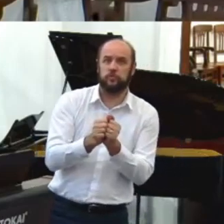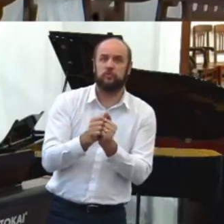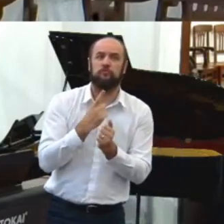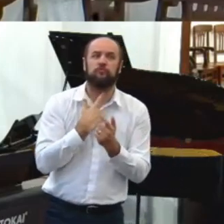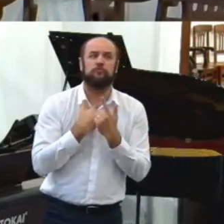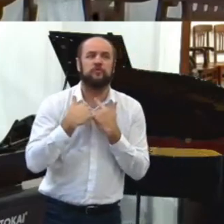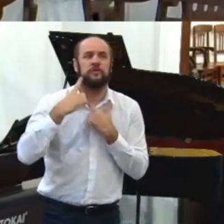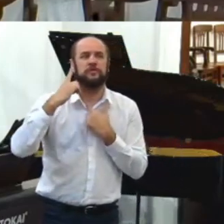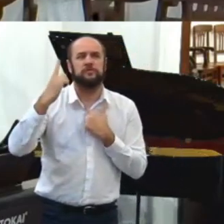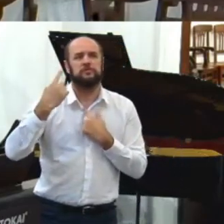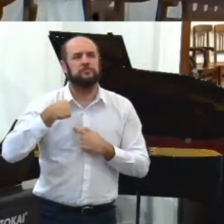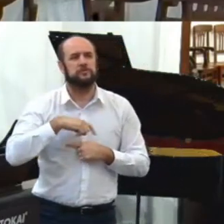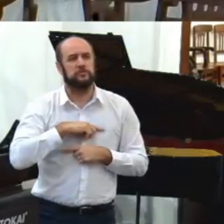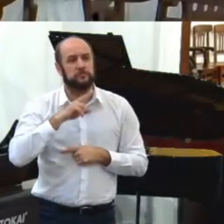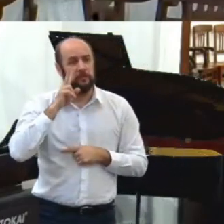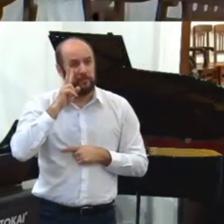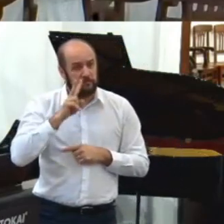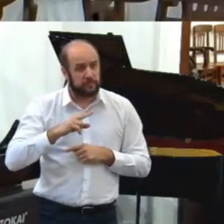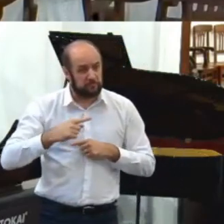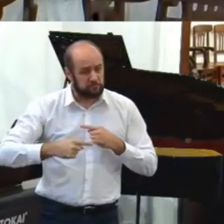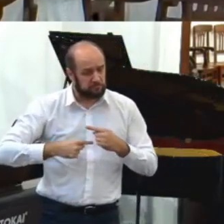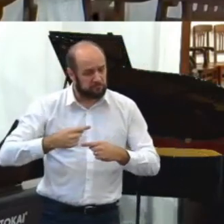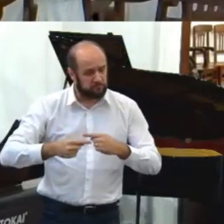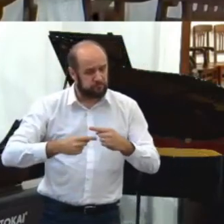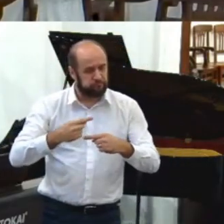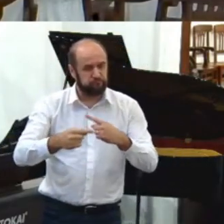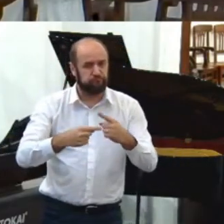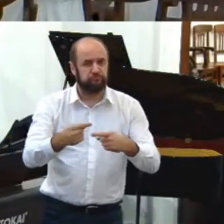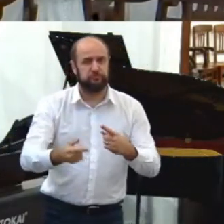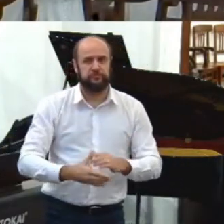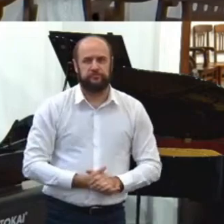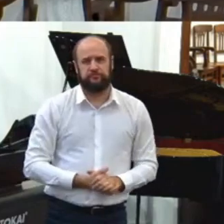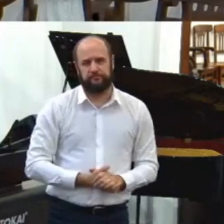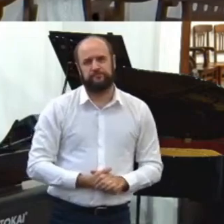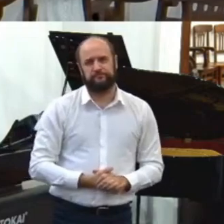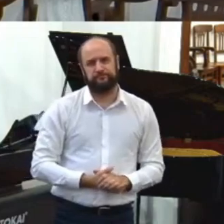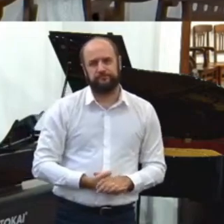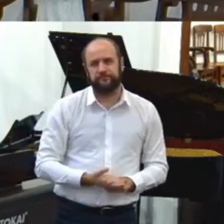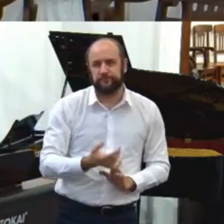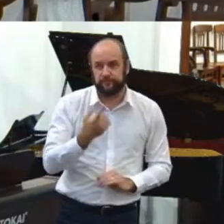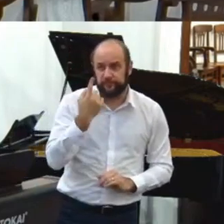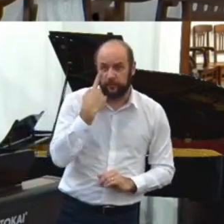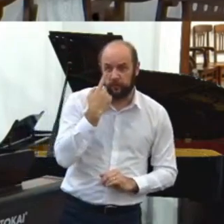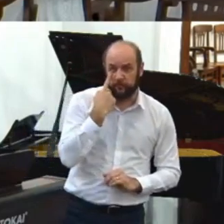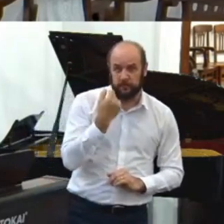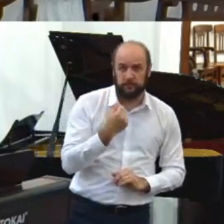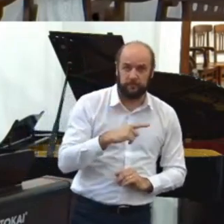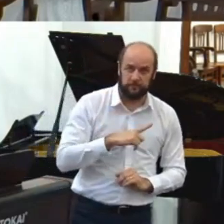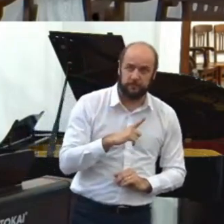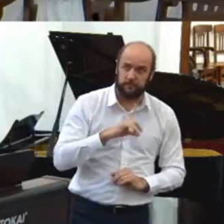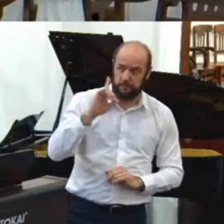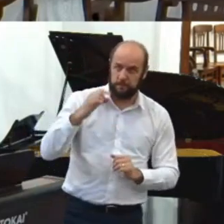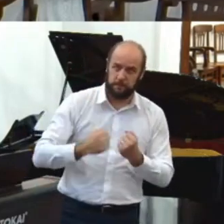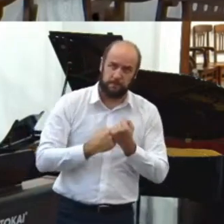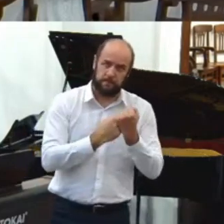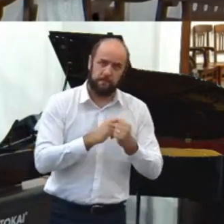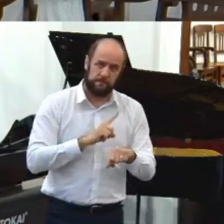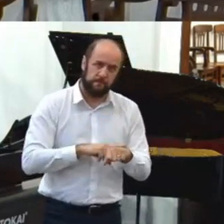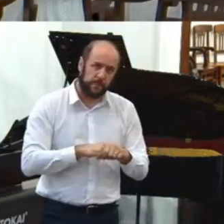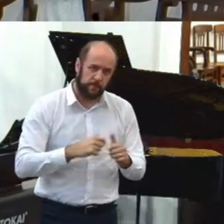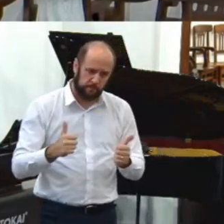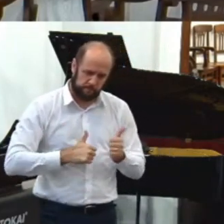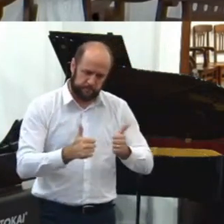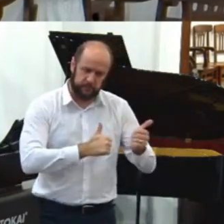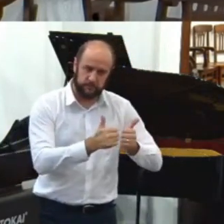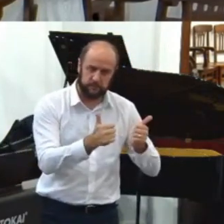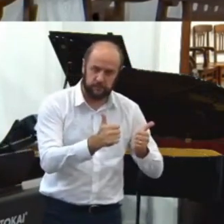de Deus que nós vamos descobrindo com o passar do tempo. Então aqui nós temos socorro de Deus em tempos de